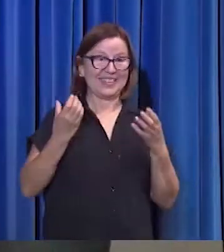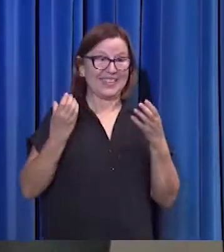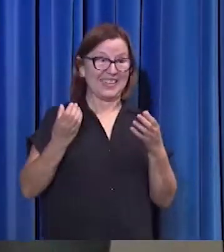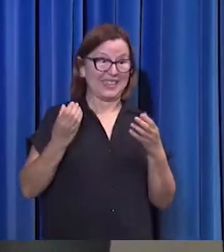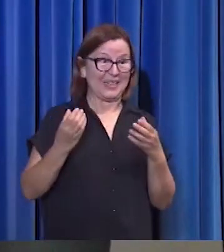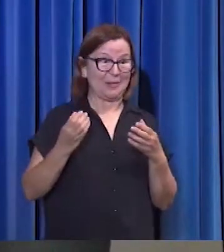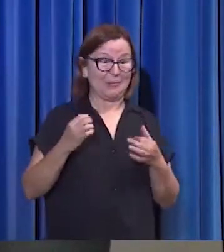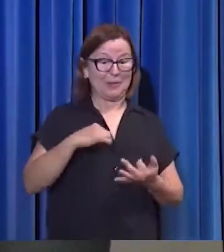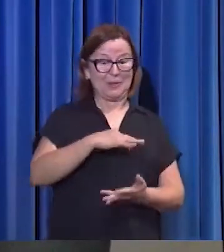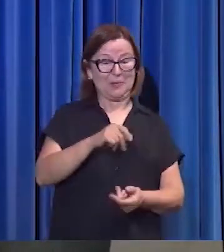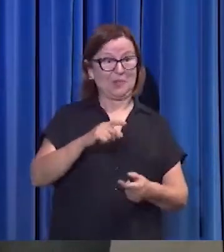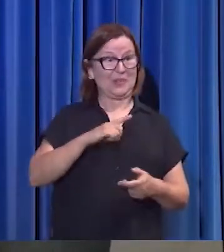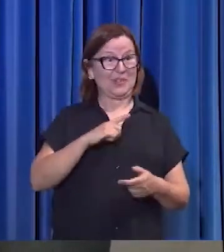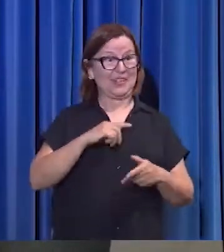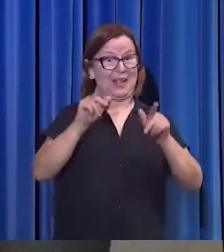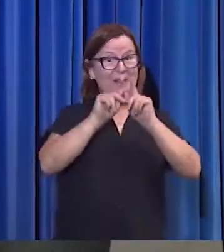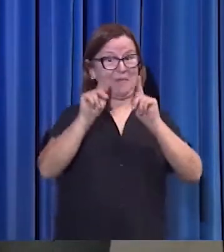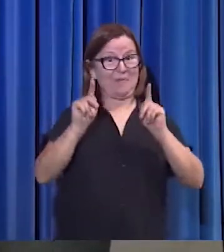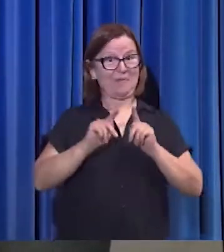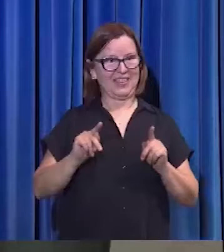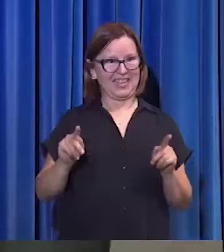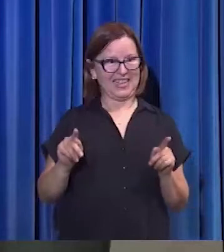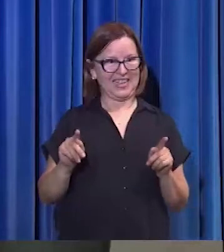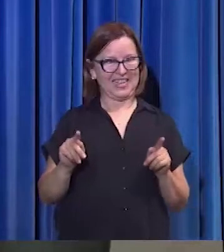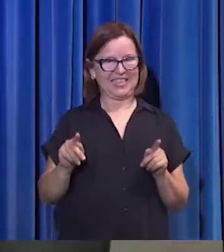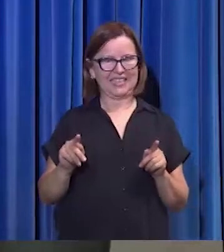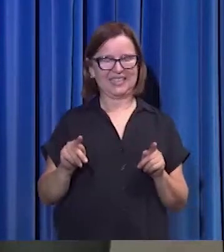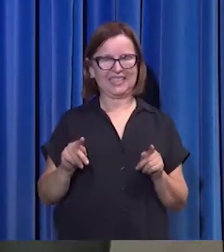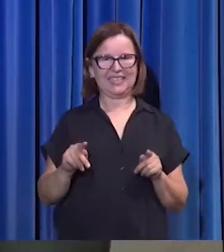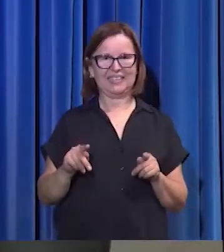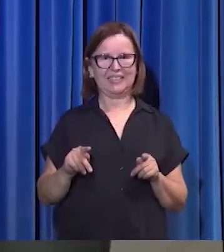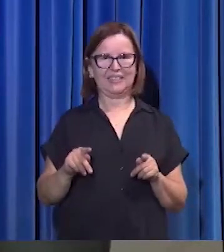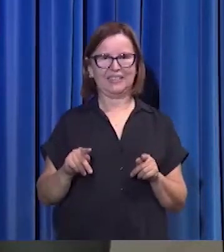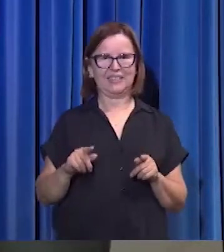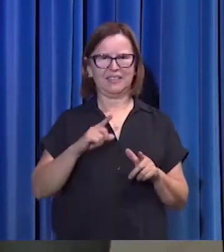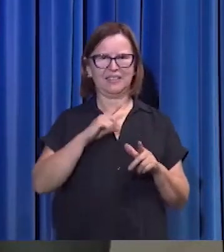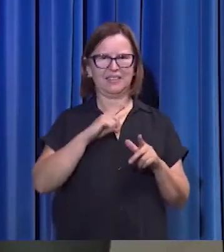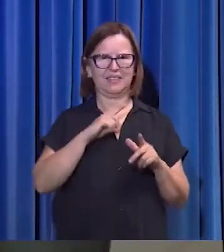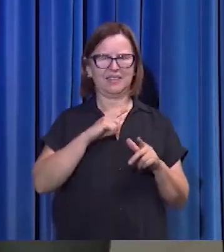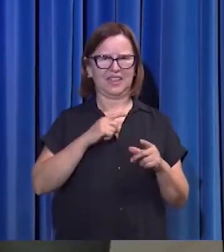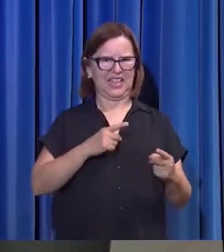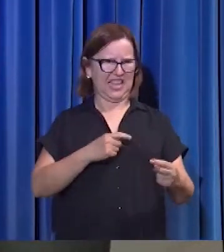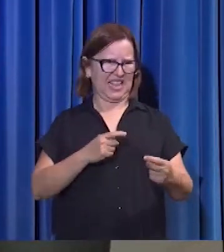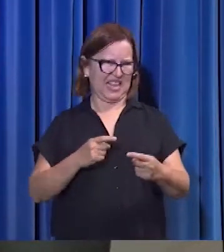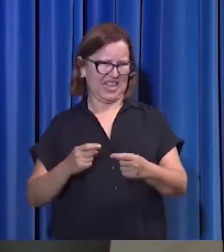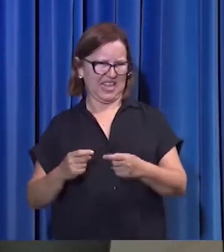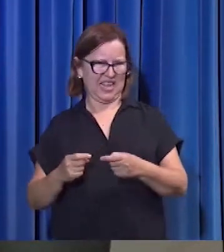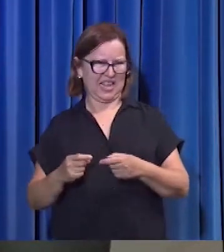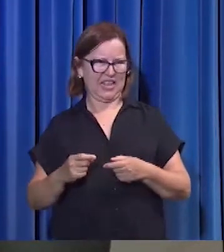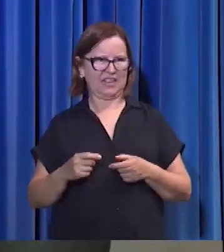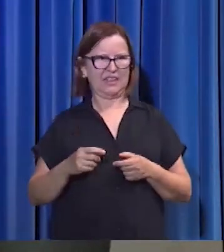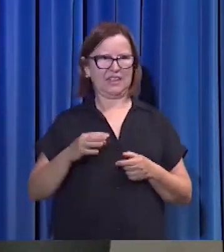paz. Você está vendo a briga que existe ali na Turquia com a Armênia?